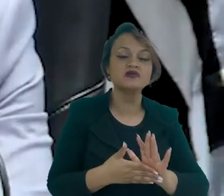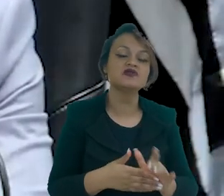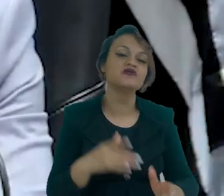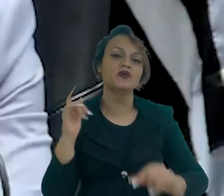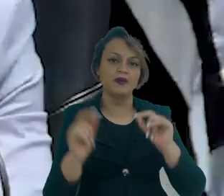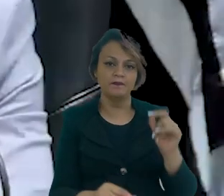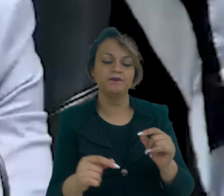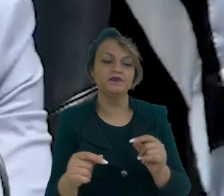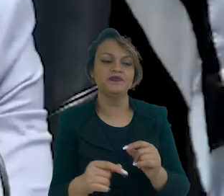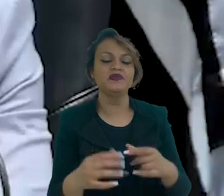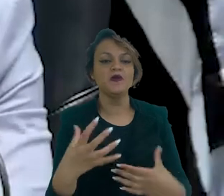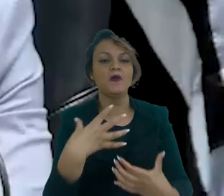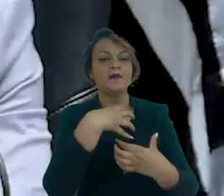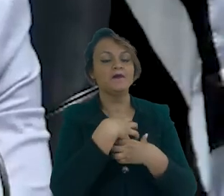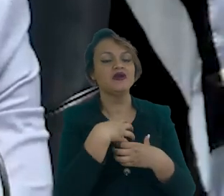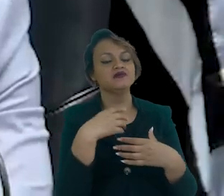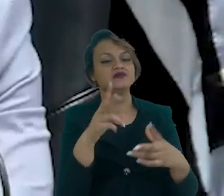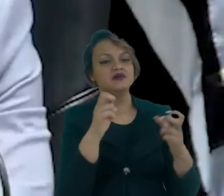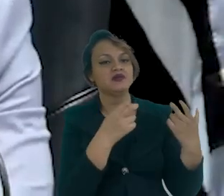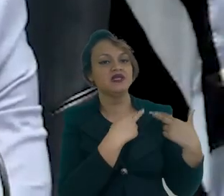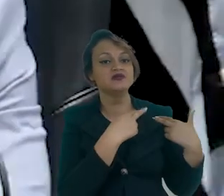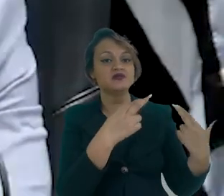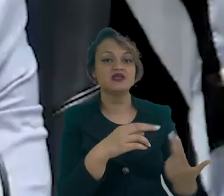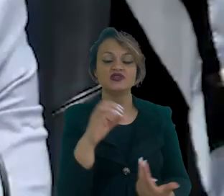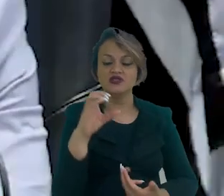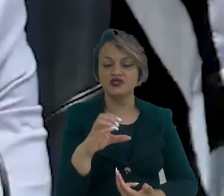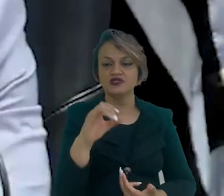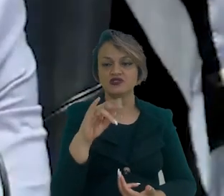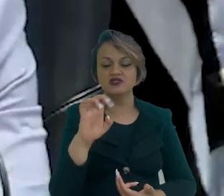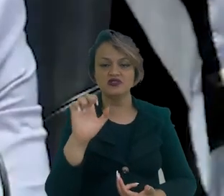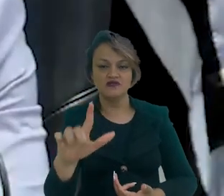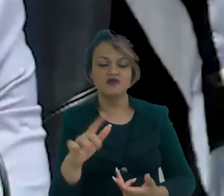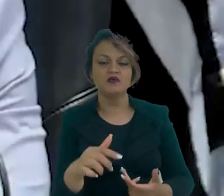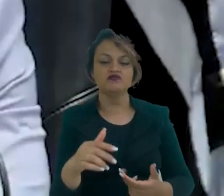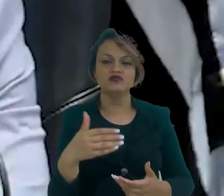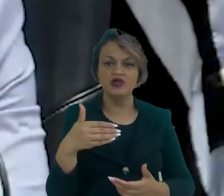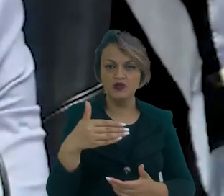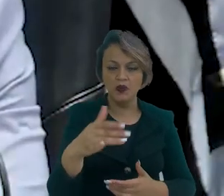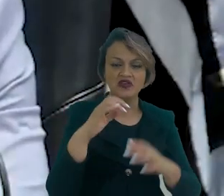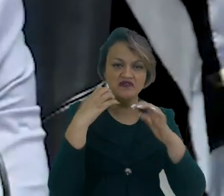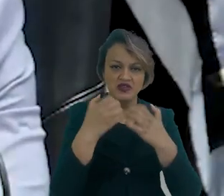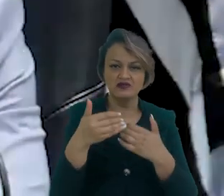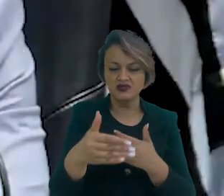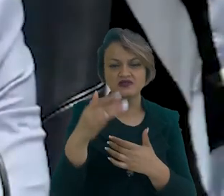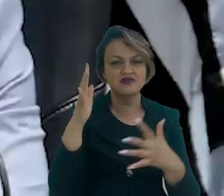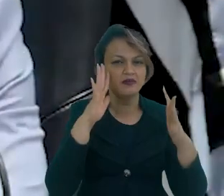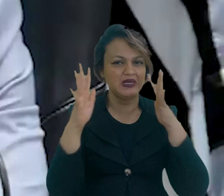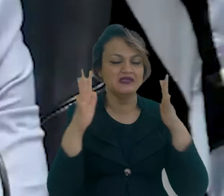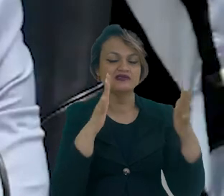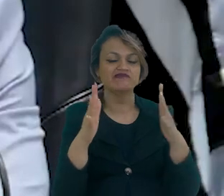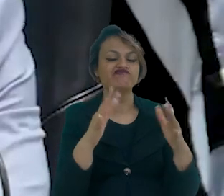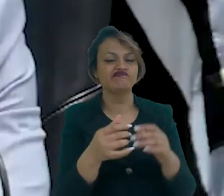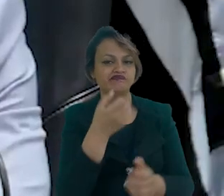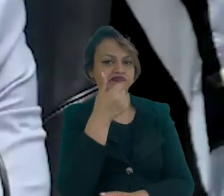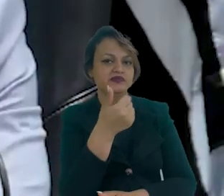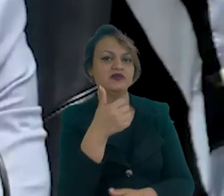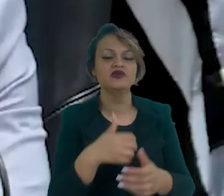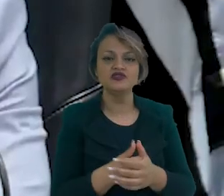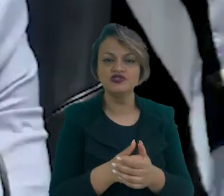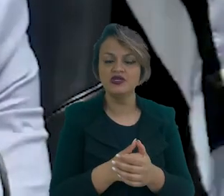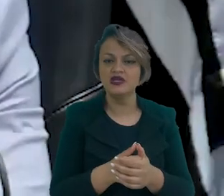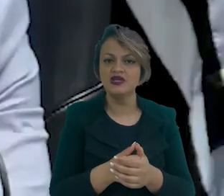dessa revista e a proposta do DIU é a seguinte impacta diretamente na responsabilidade civil e o andamento do nosso evento